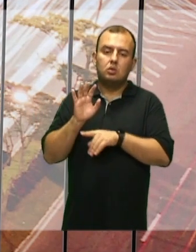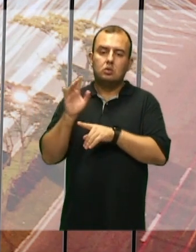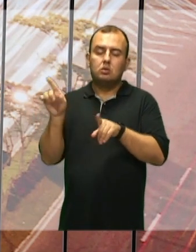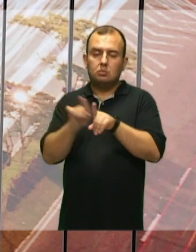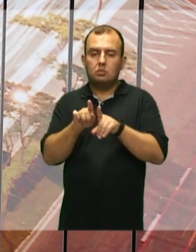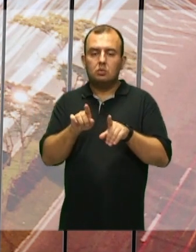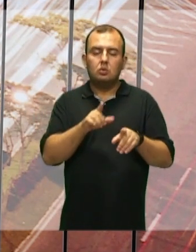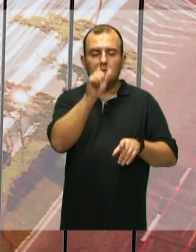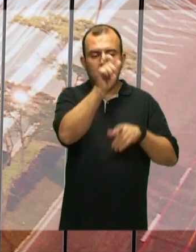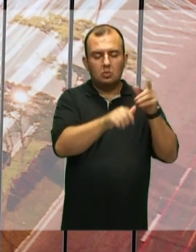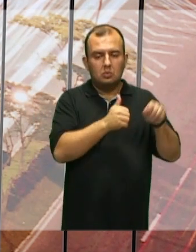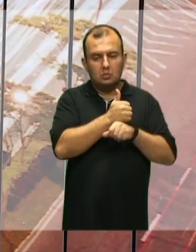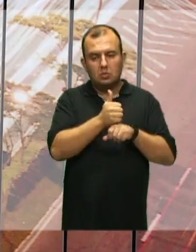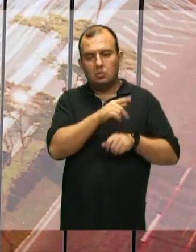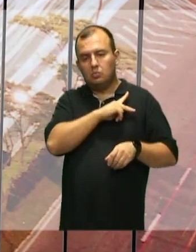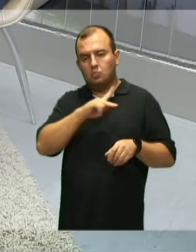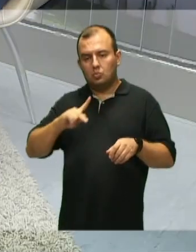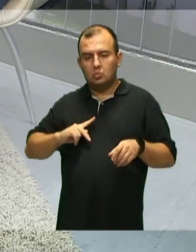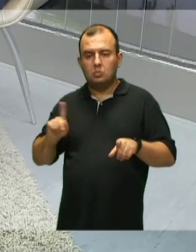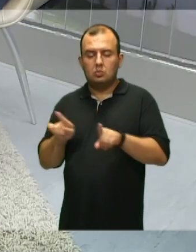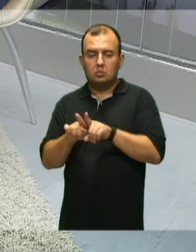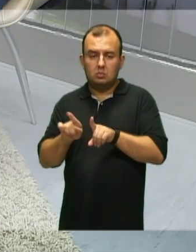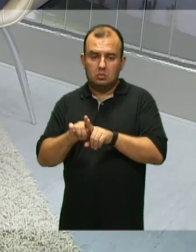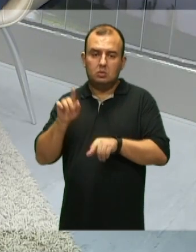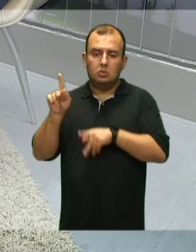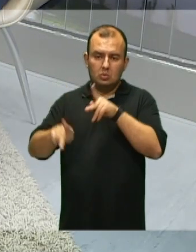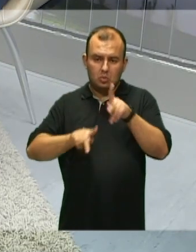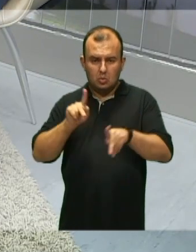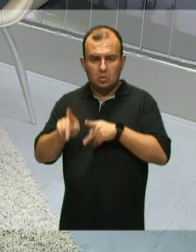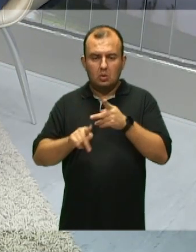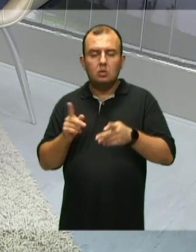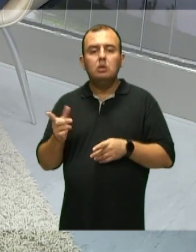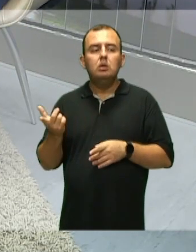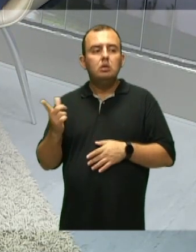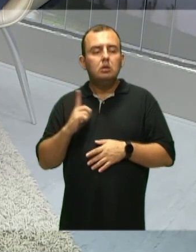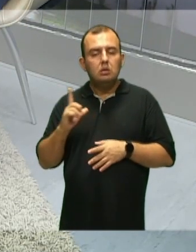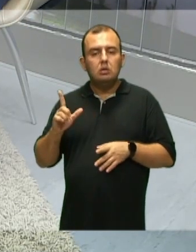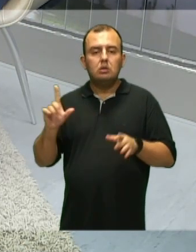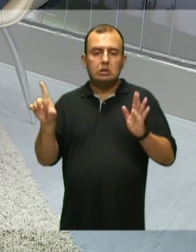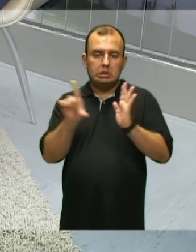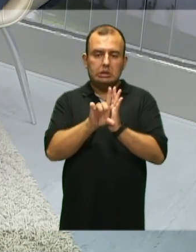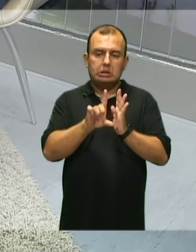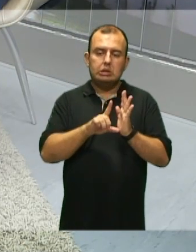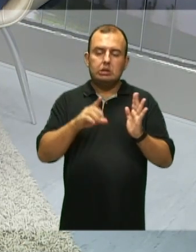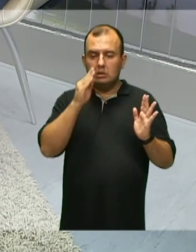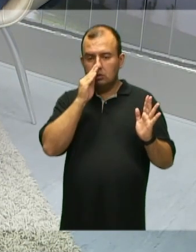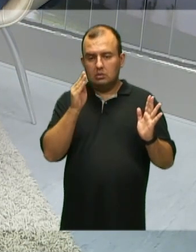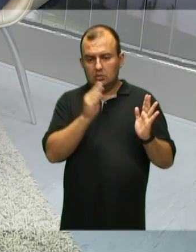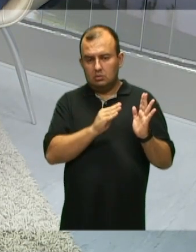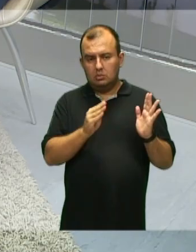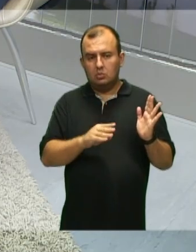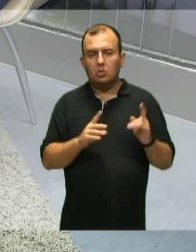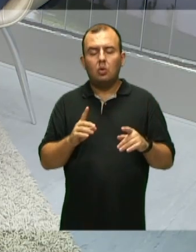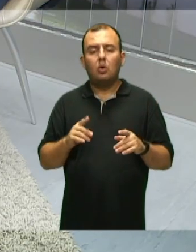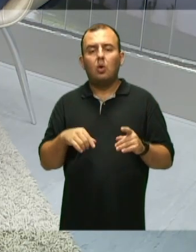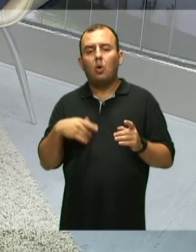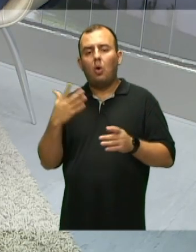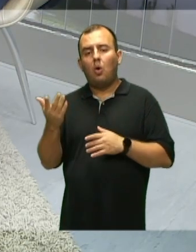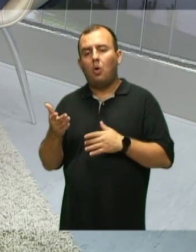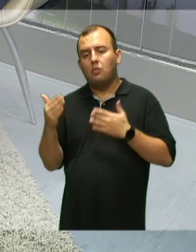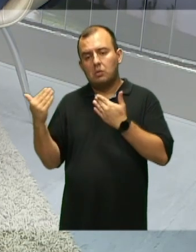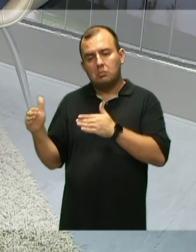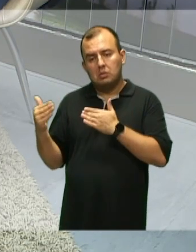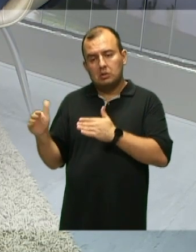públicos de que ao mesmo tempo que essa população ela viola direitos ou ela acaba ficando à